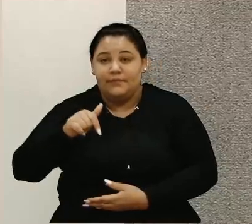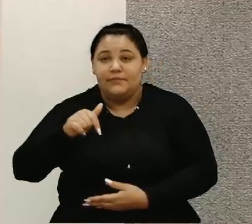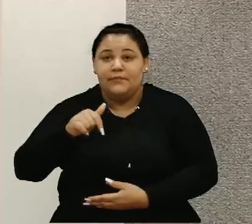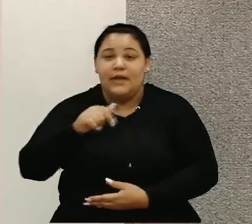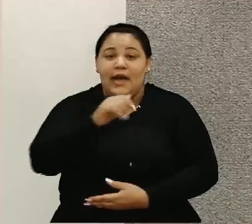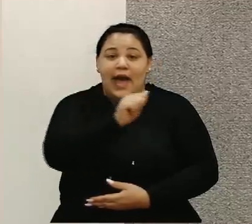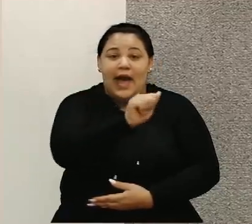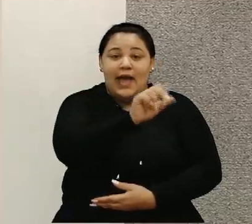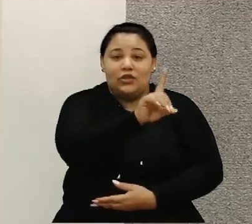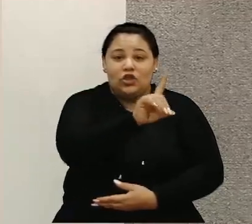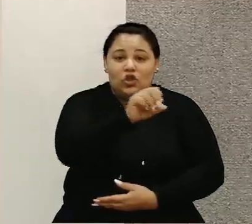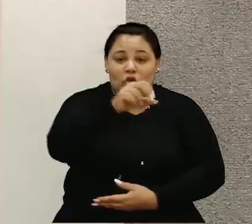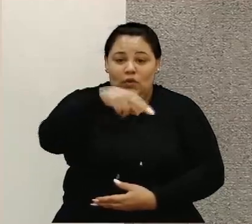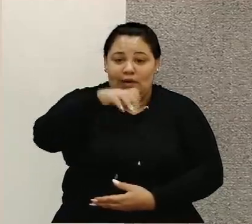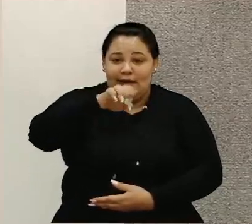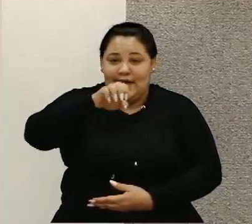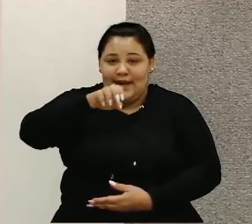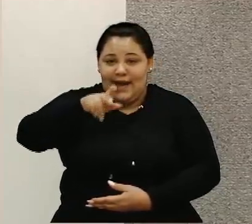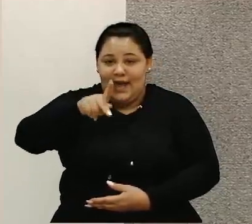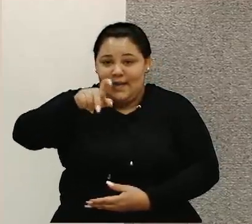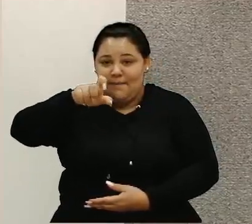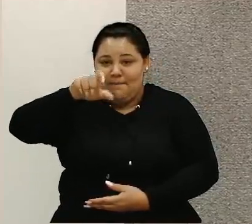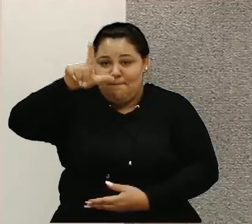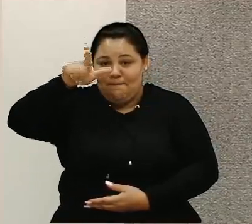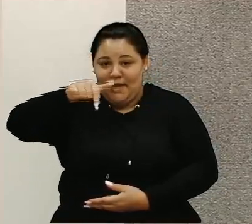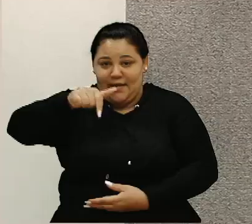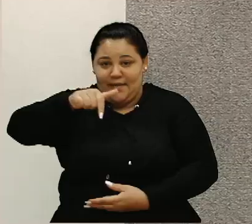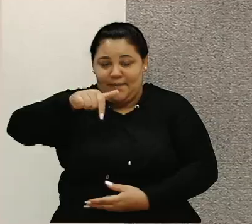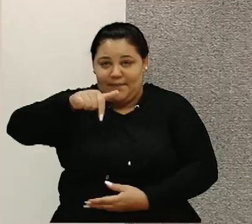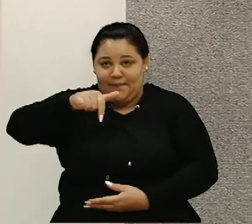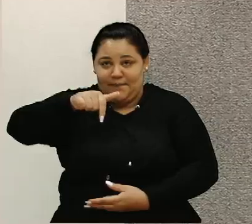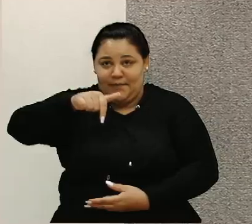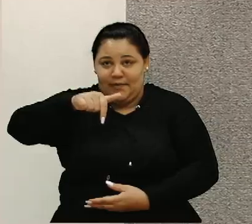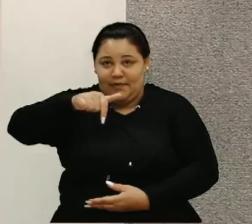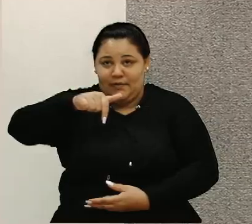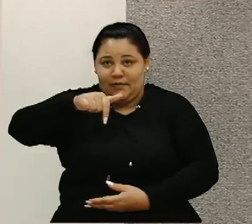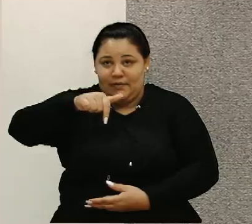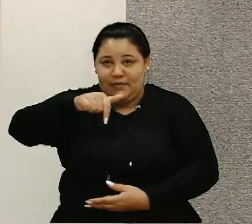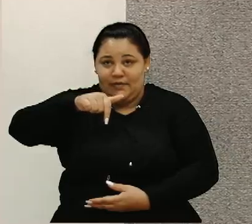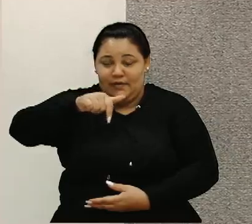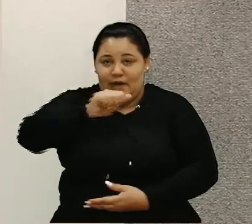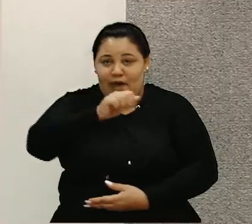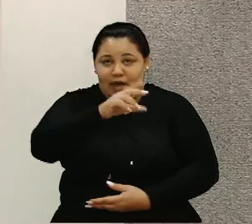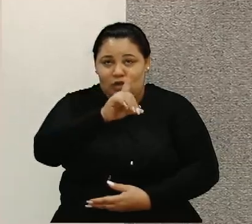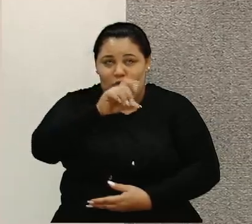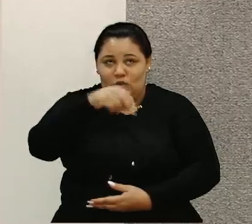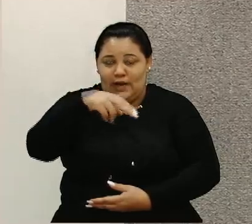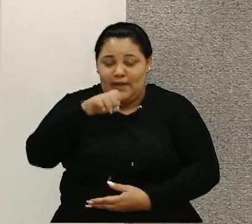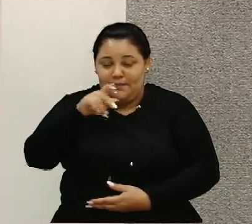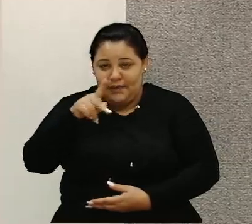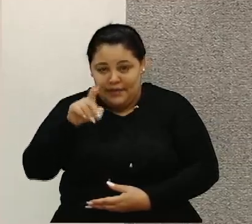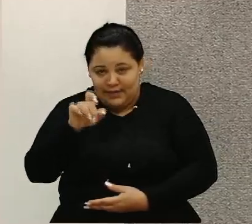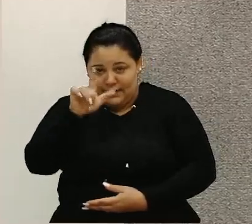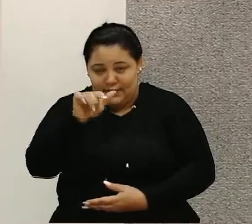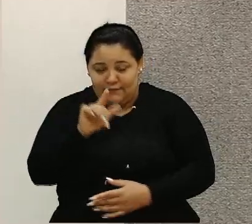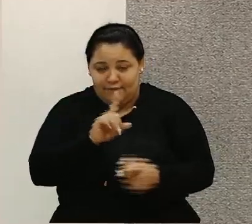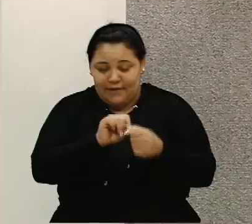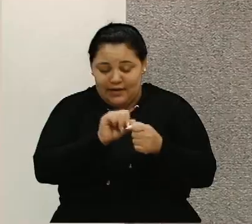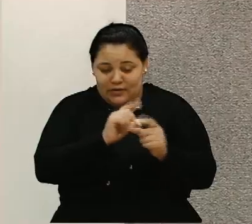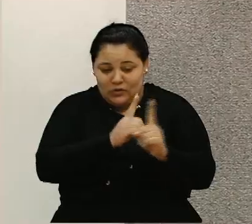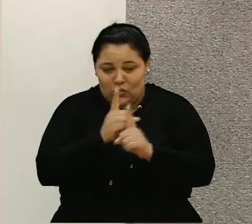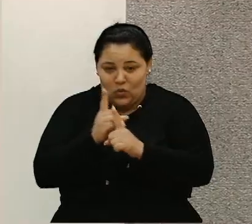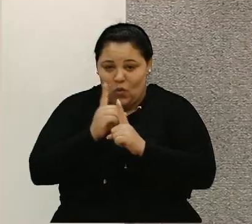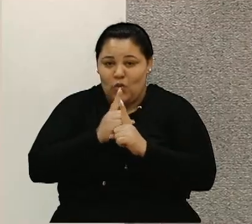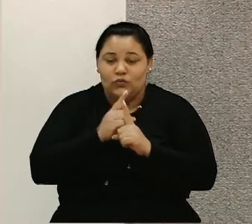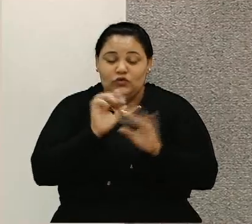temos mais de 1.500 capítulos registrados de pessoas que, por meio de jantares, palestras, convenções, encontros, se